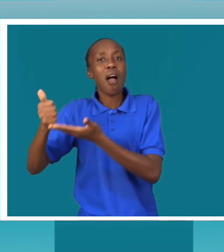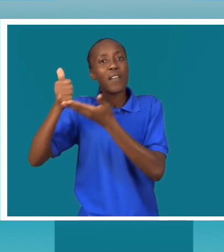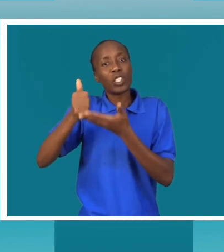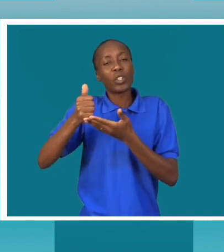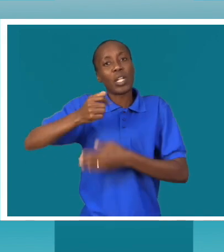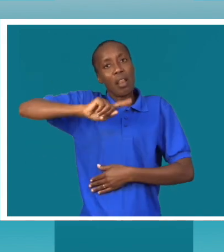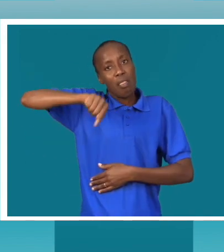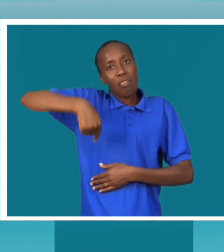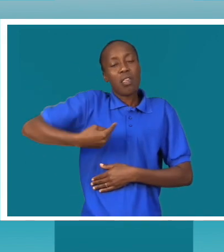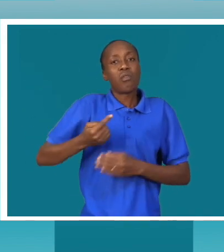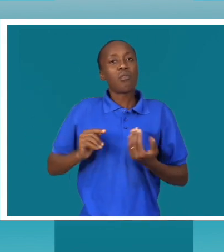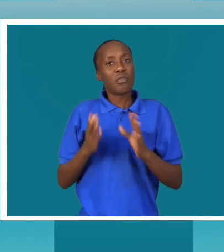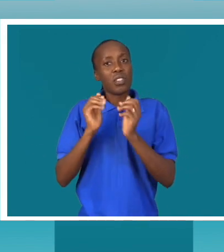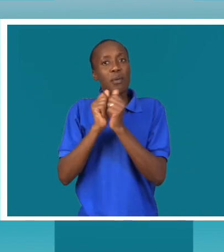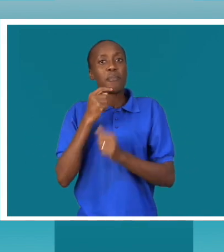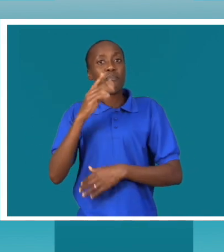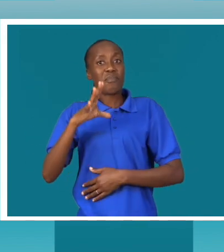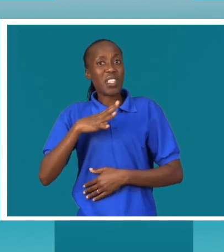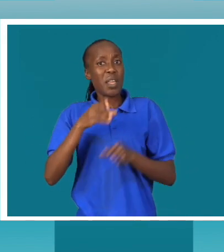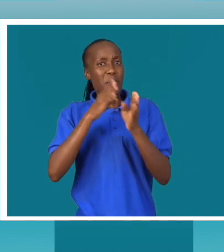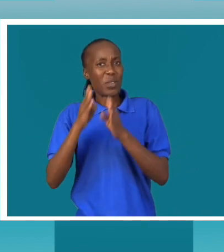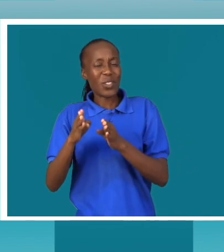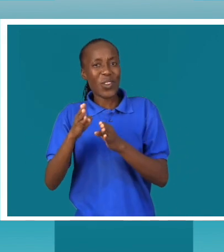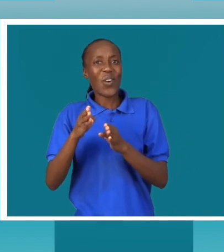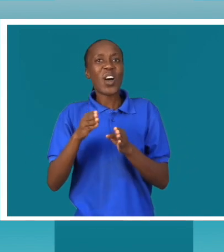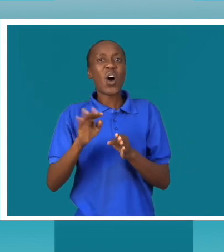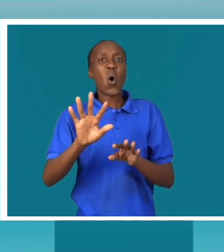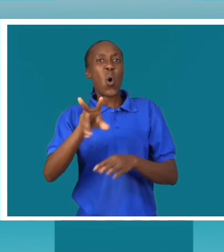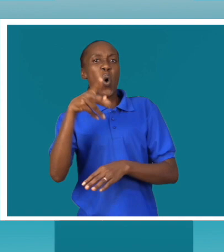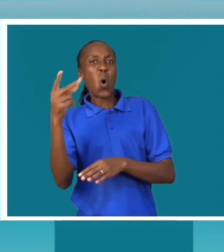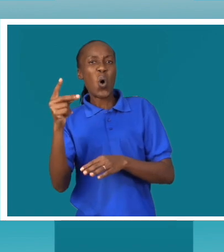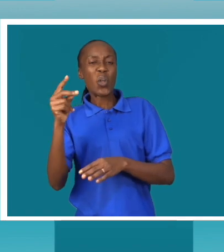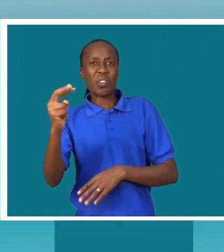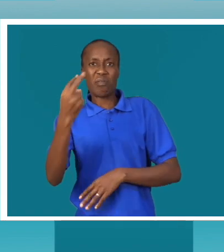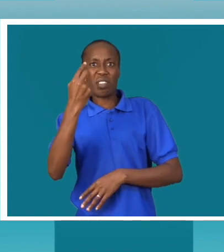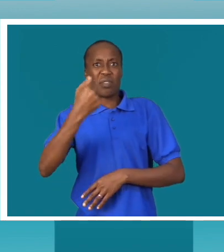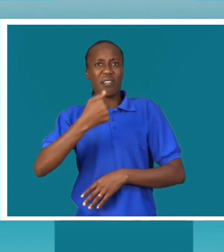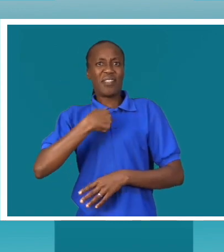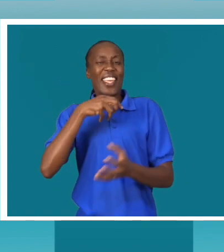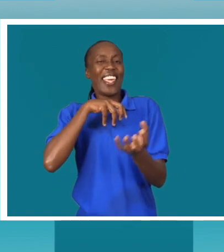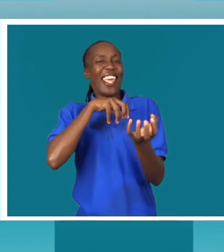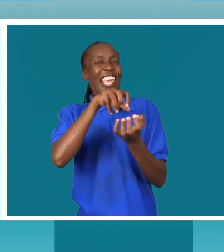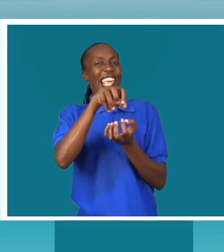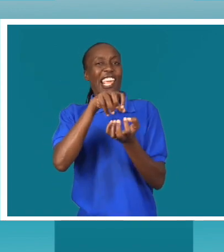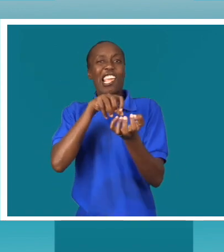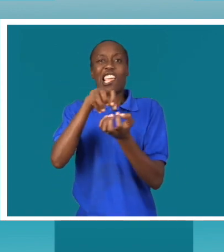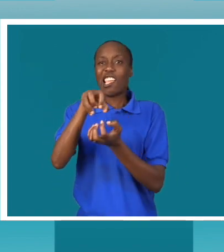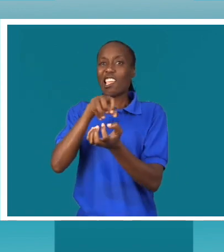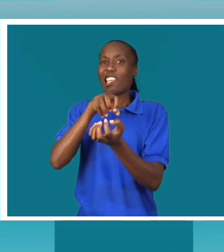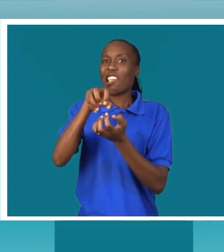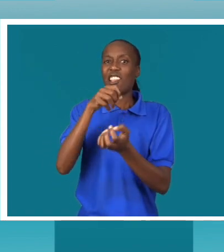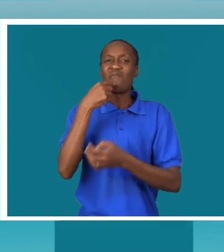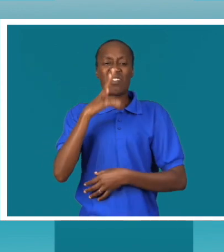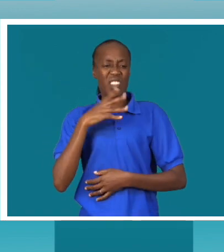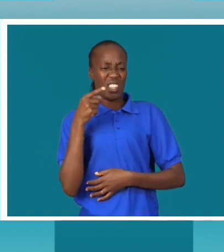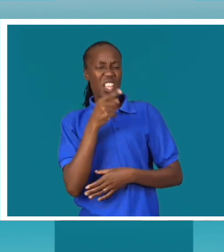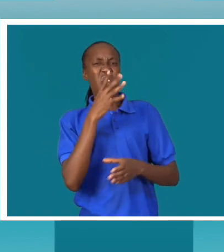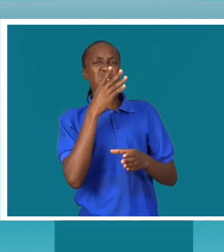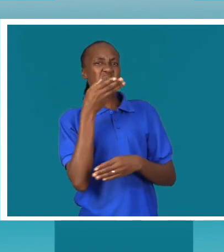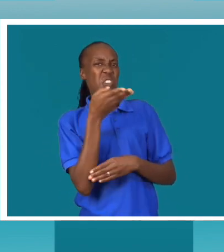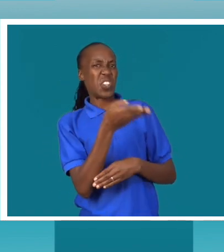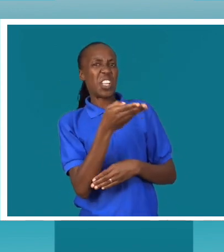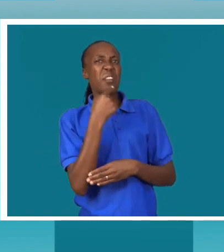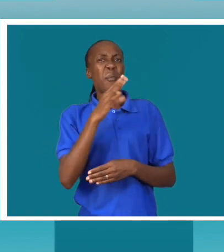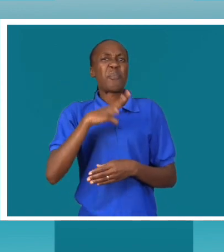inverno chega a recolher garrafas no lixo porque algumas desvalorização mas depois de tratadas